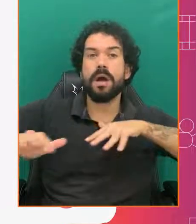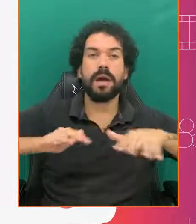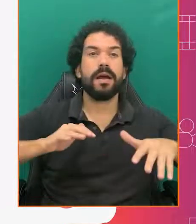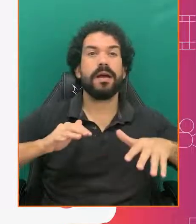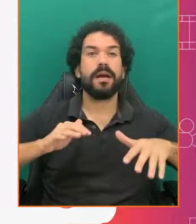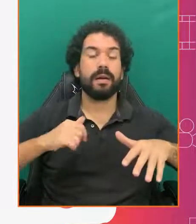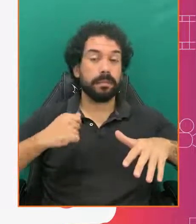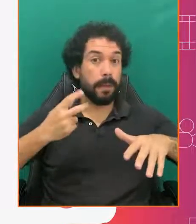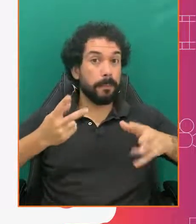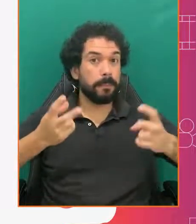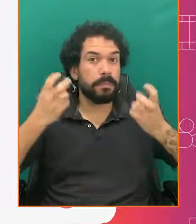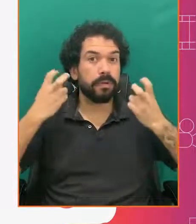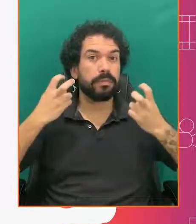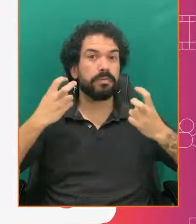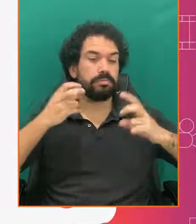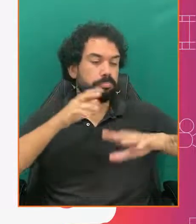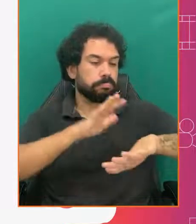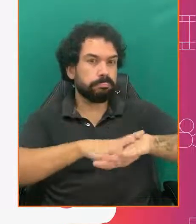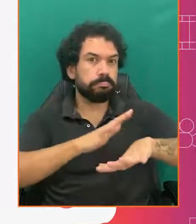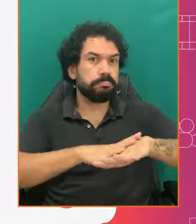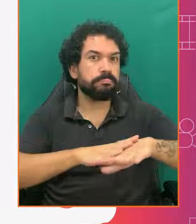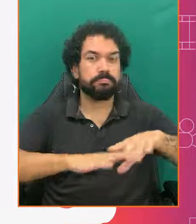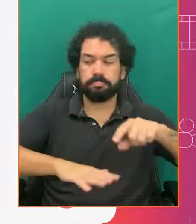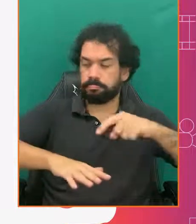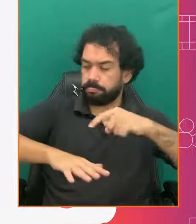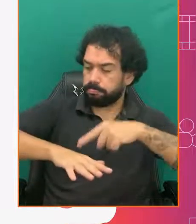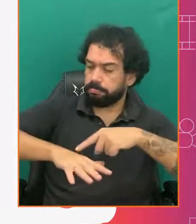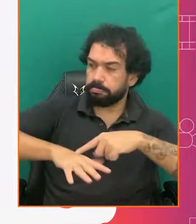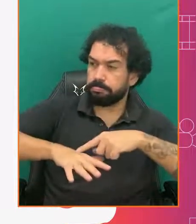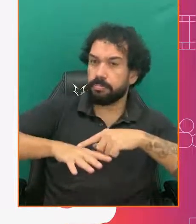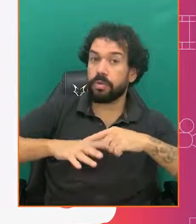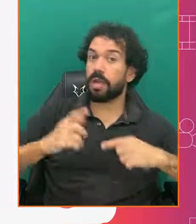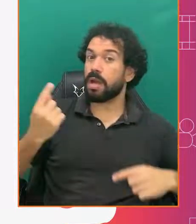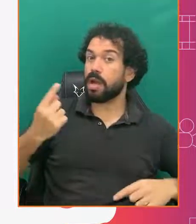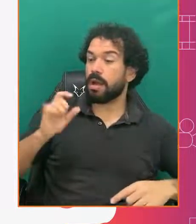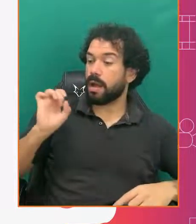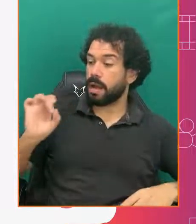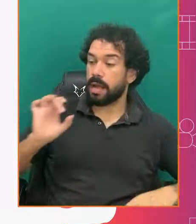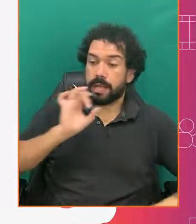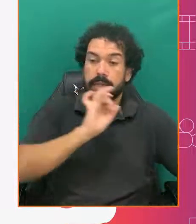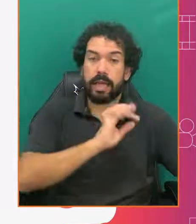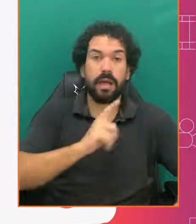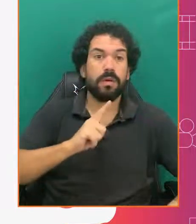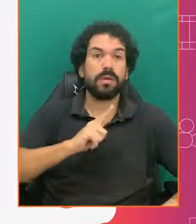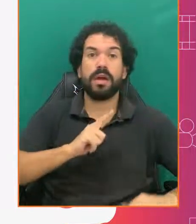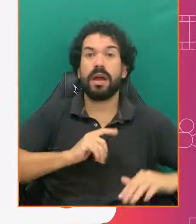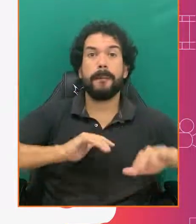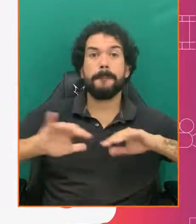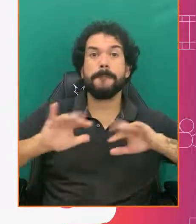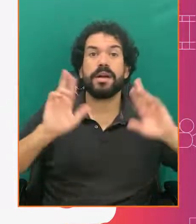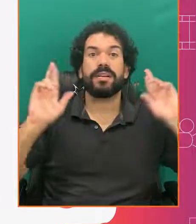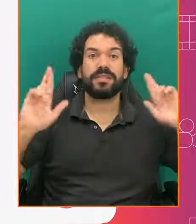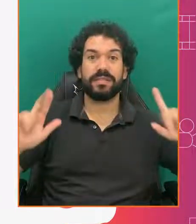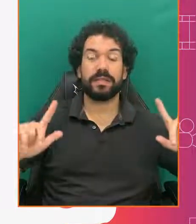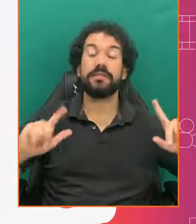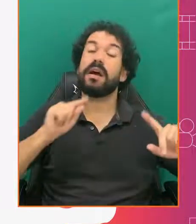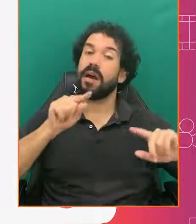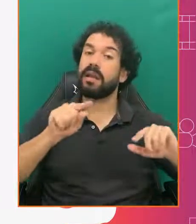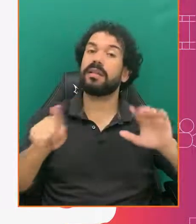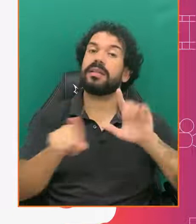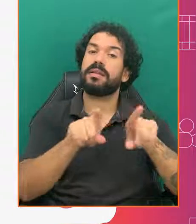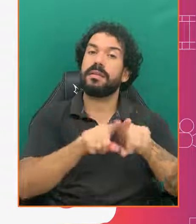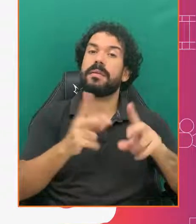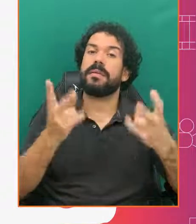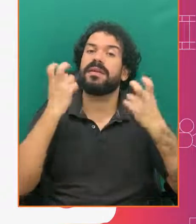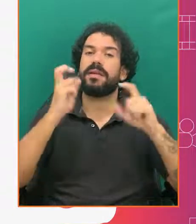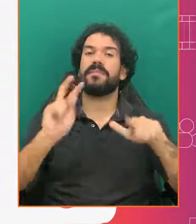dos movimentos, onde cada membro executa individualmente uma ação, dá a ideia